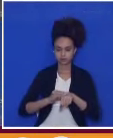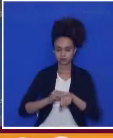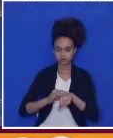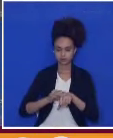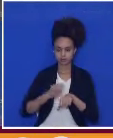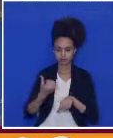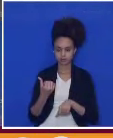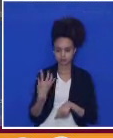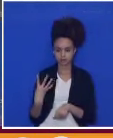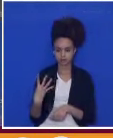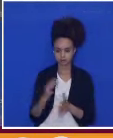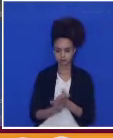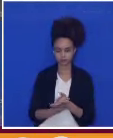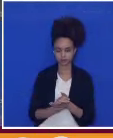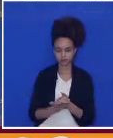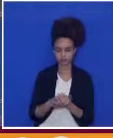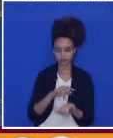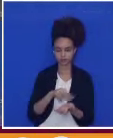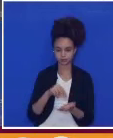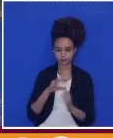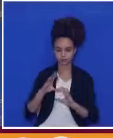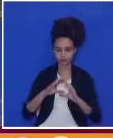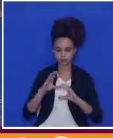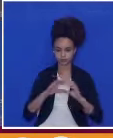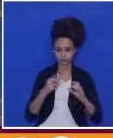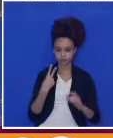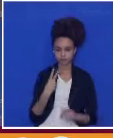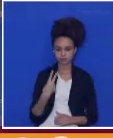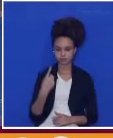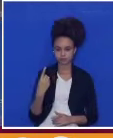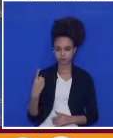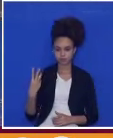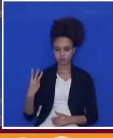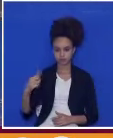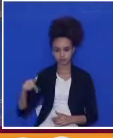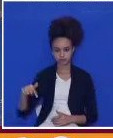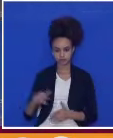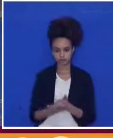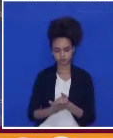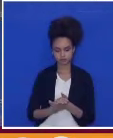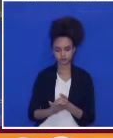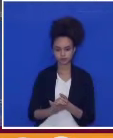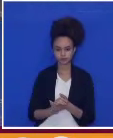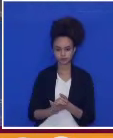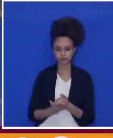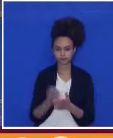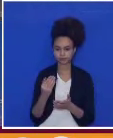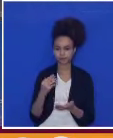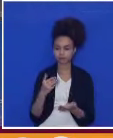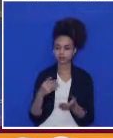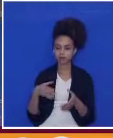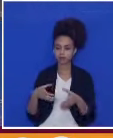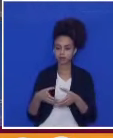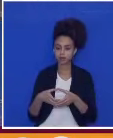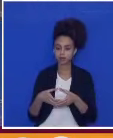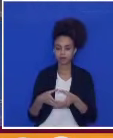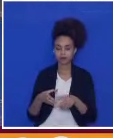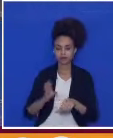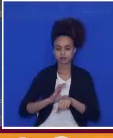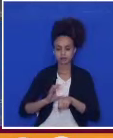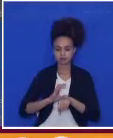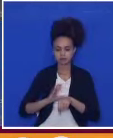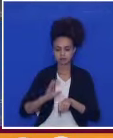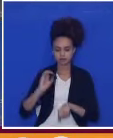64. Sorteio do concurso 2137 da Lotomania, faltam apenas dois números. Bola cinza, 08.